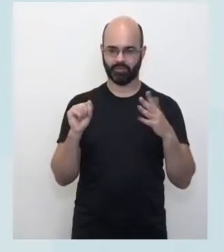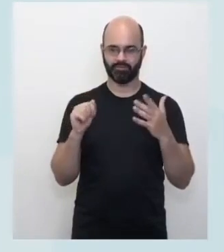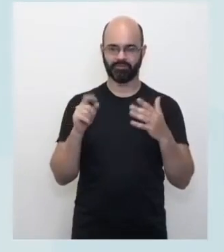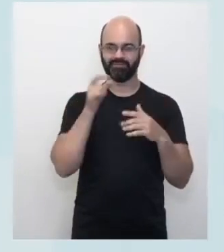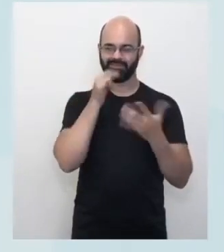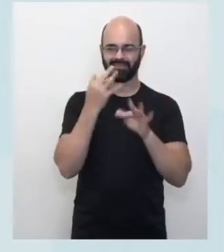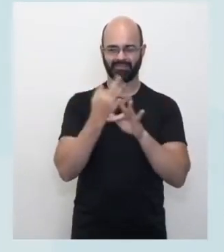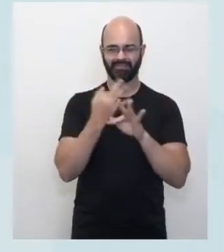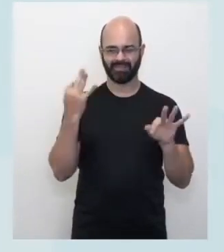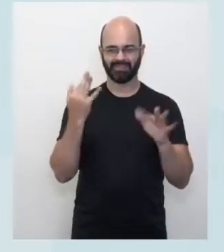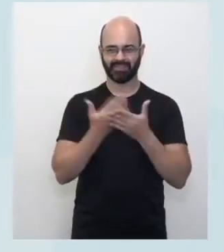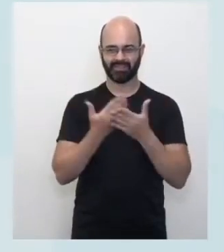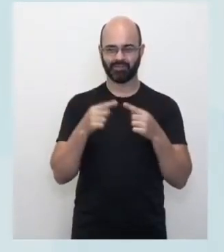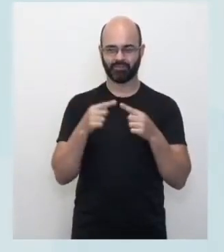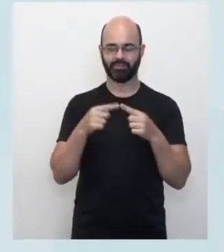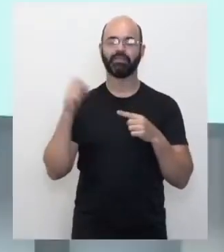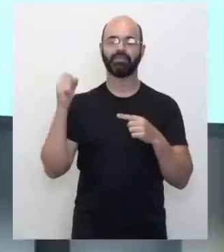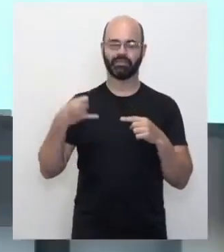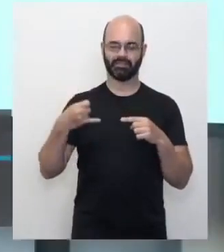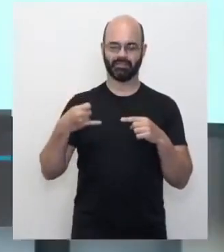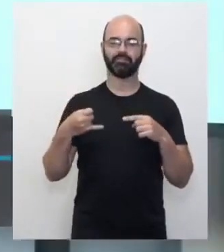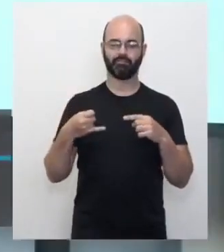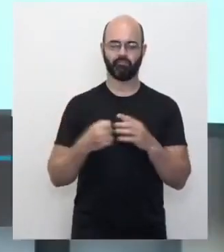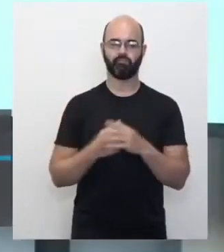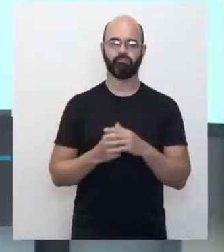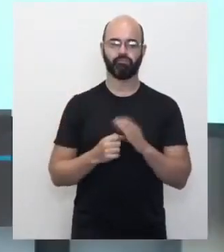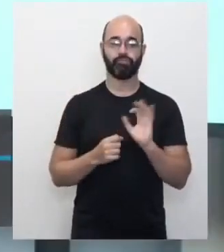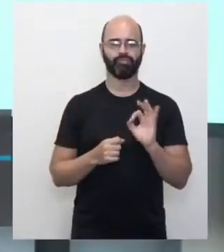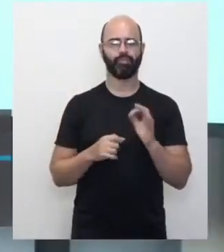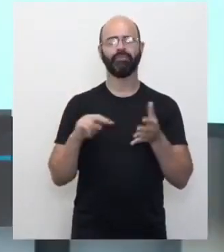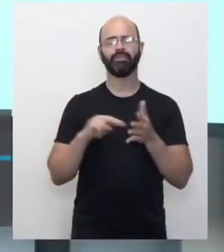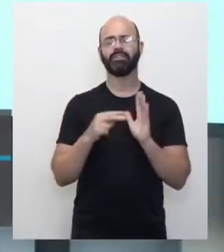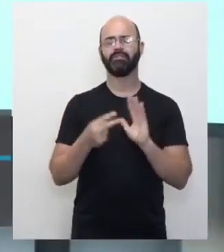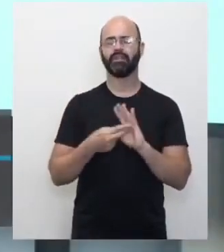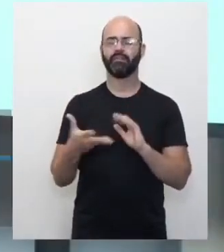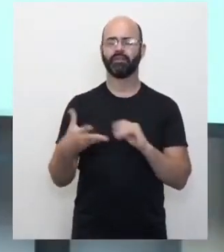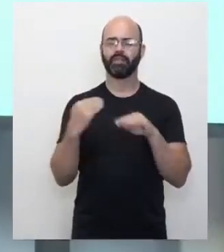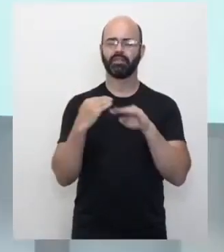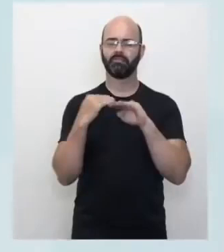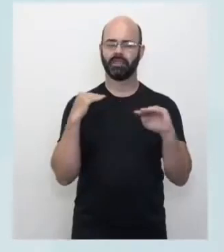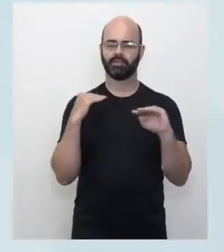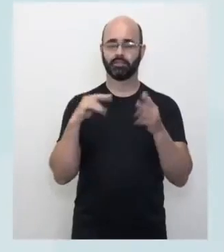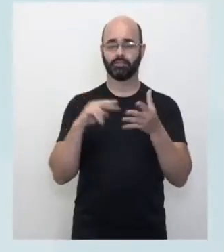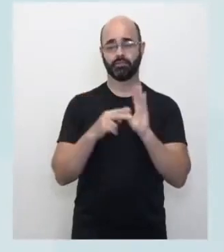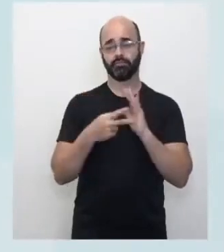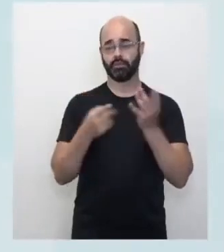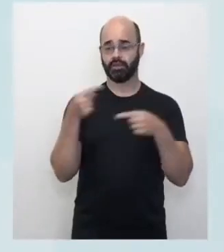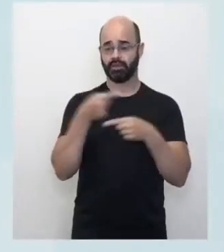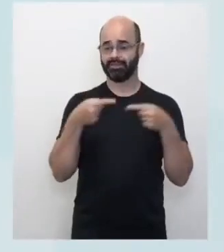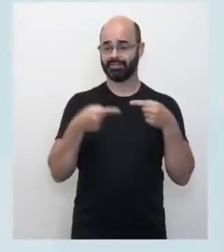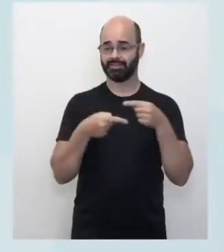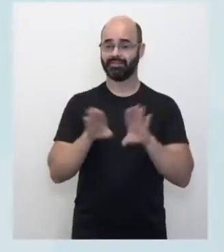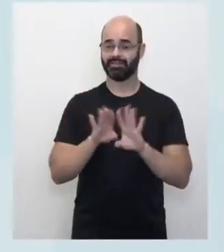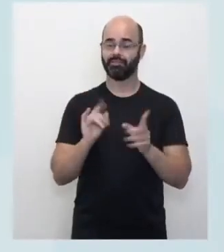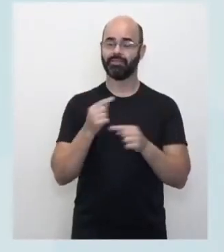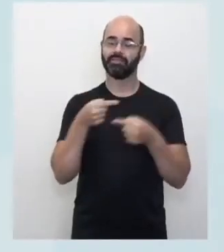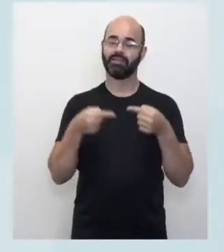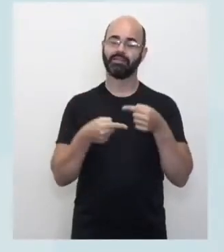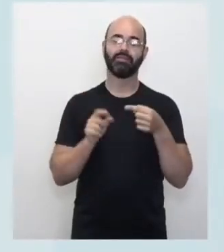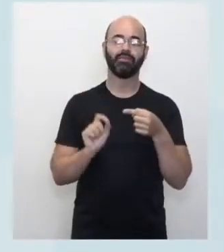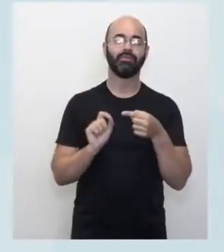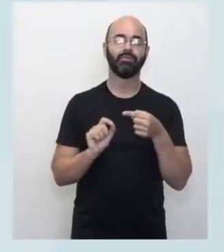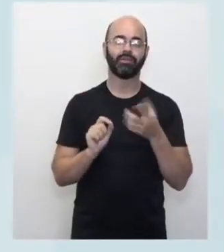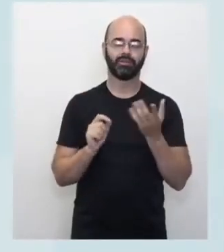de física? Sim, tem a ver com aula de física. O que é a velocidade média? Ela é uma razão também, só que ela é a razão do quê?